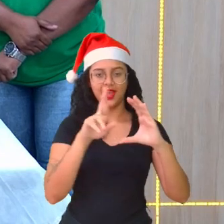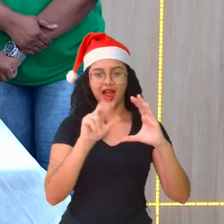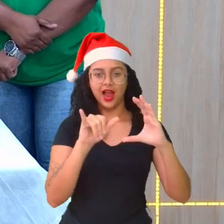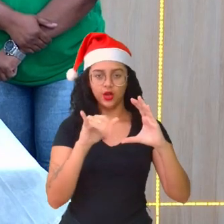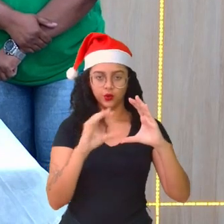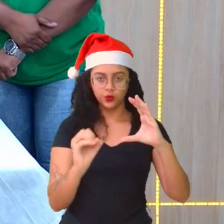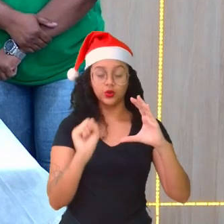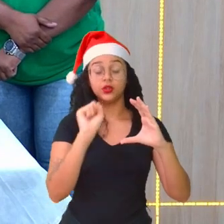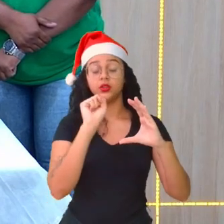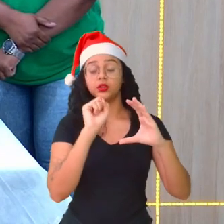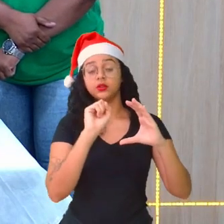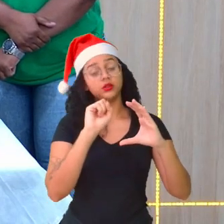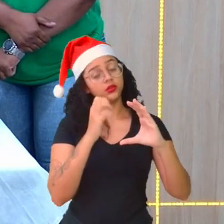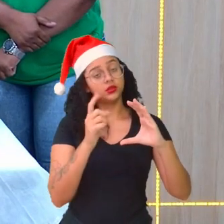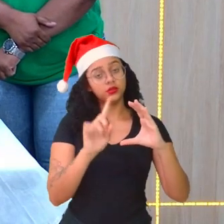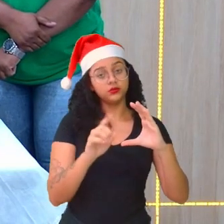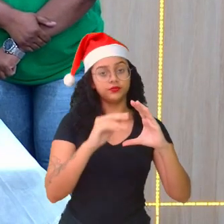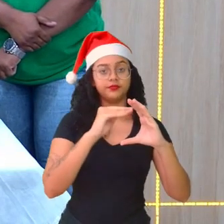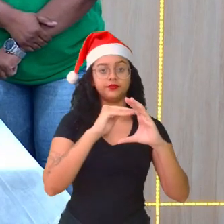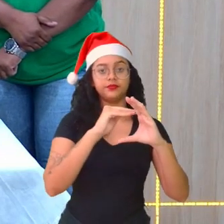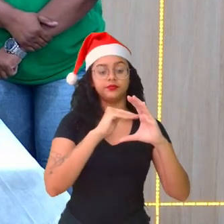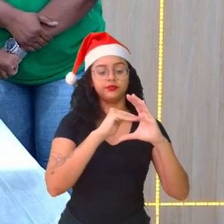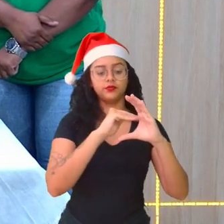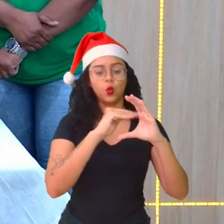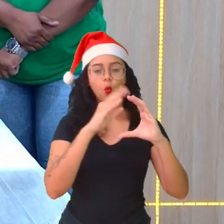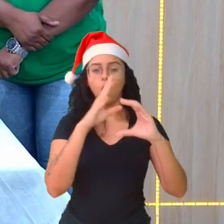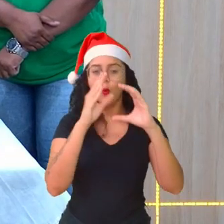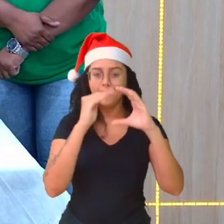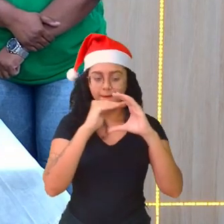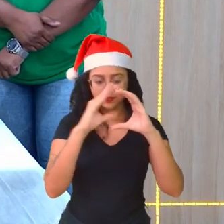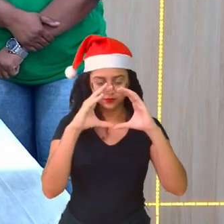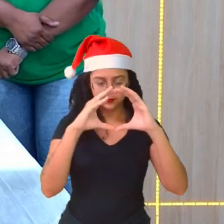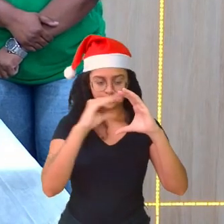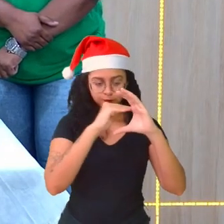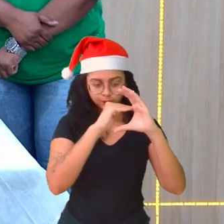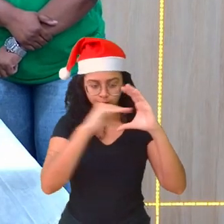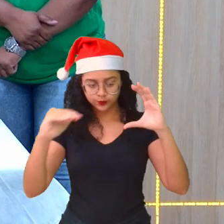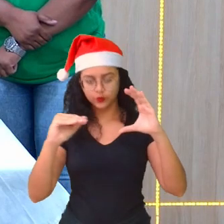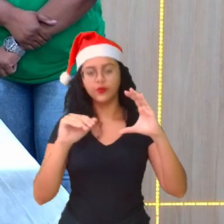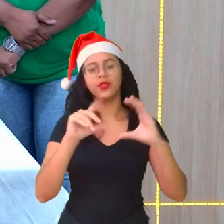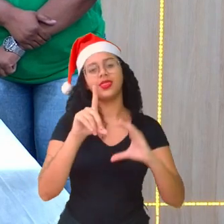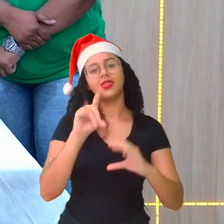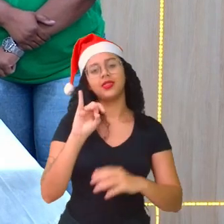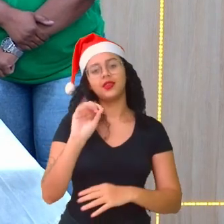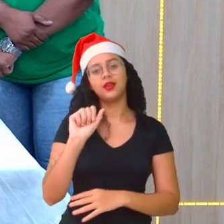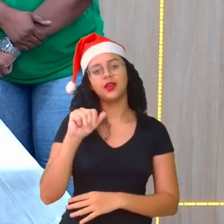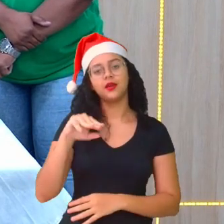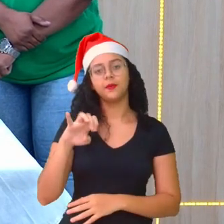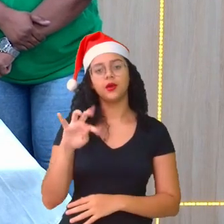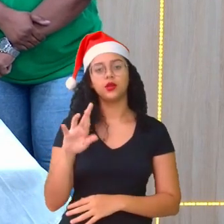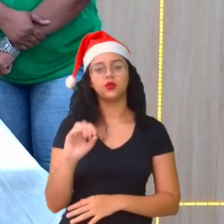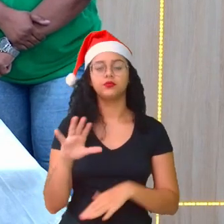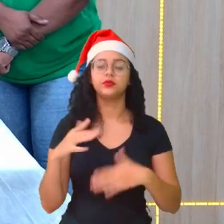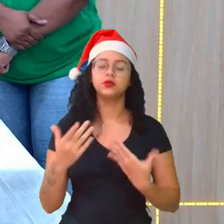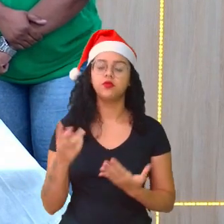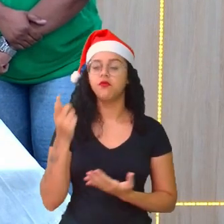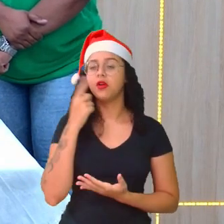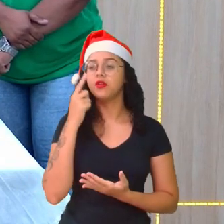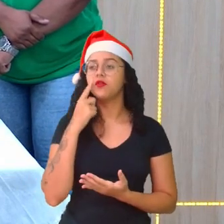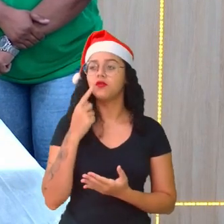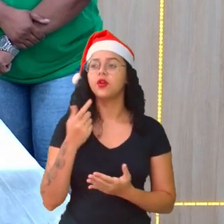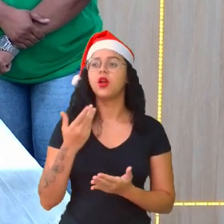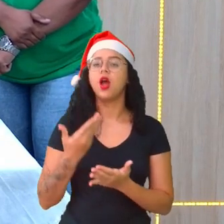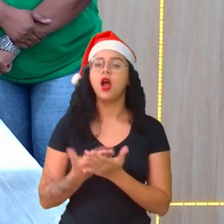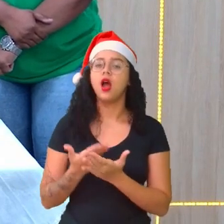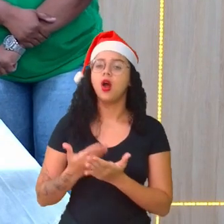outra, você vai ter um diâmetro. Vai lembrar disso aí, vai ser massa. E a gente vai desenvolver isso, professora, durante a aula. E vamos ver se a gente consegue